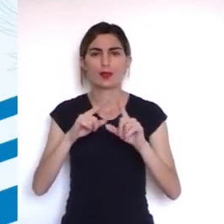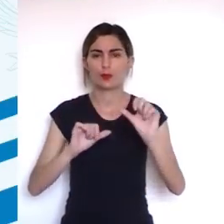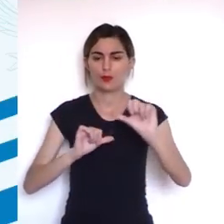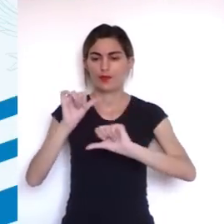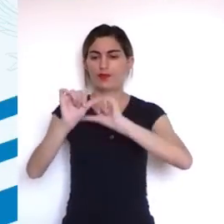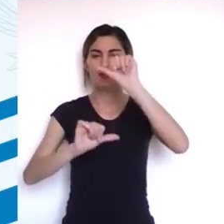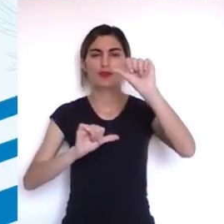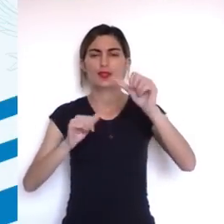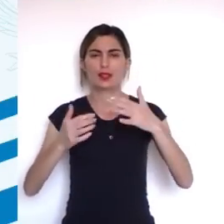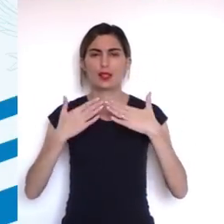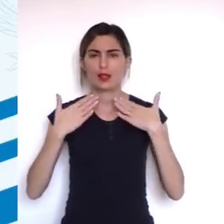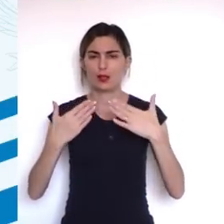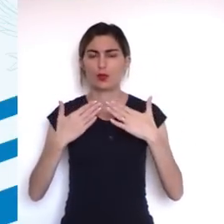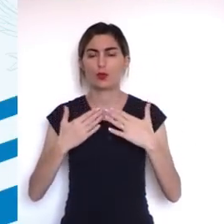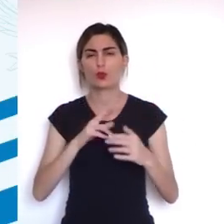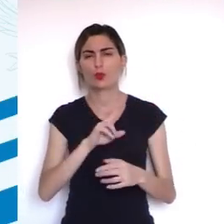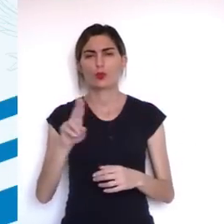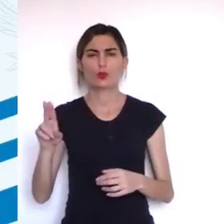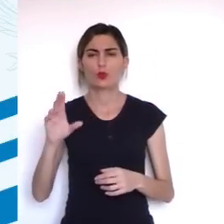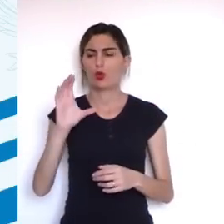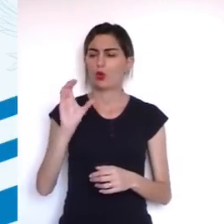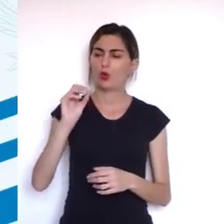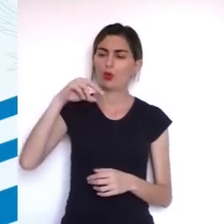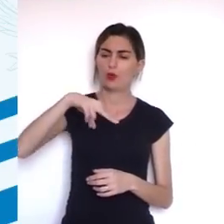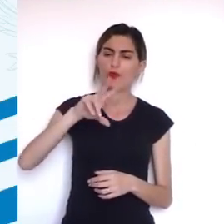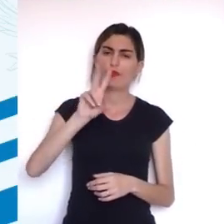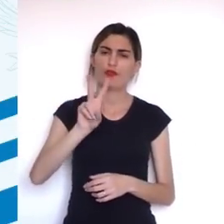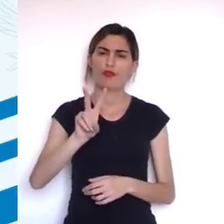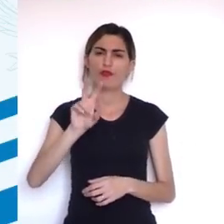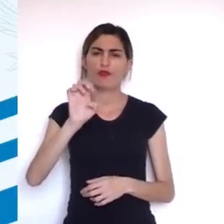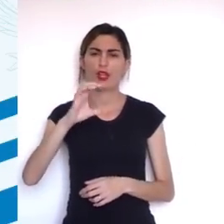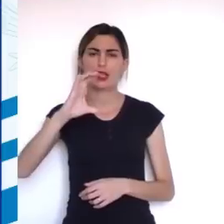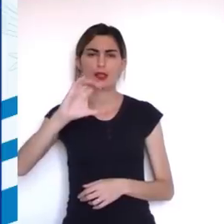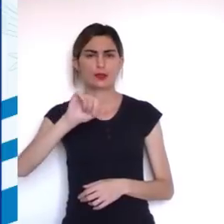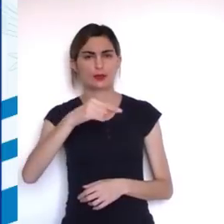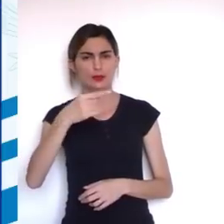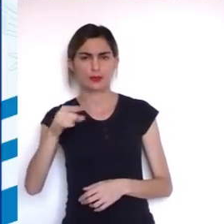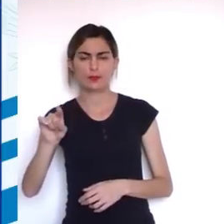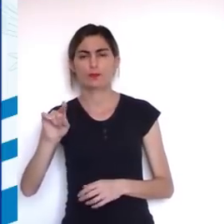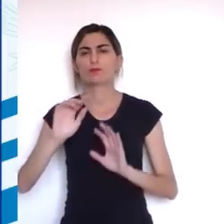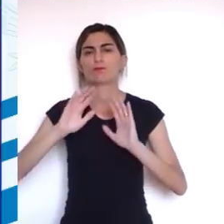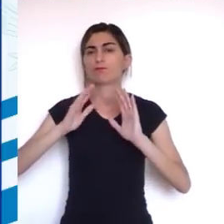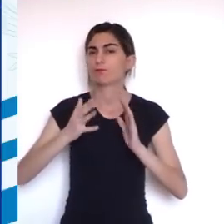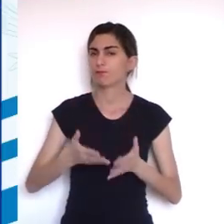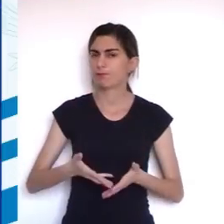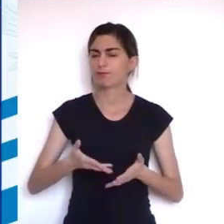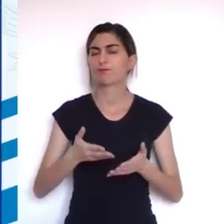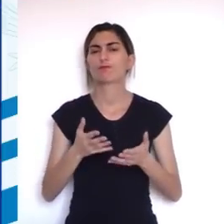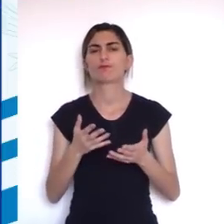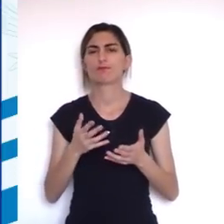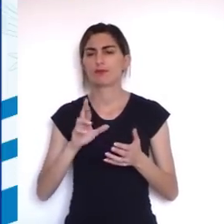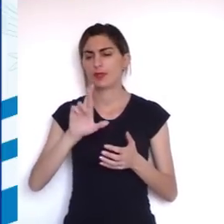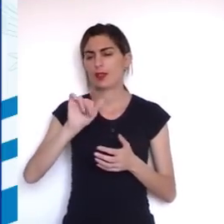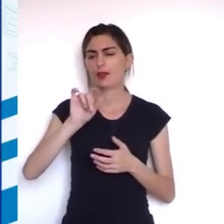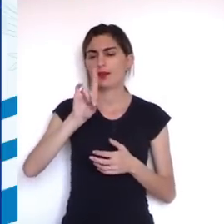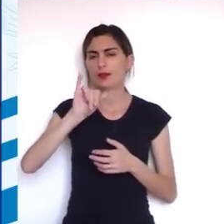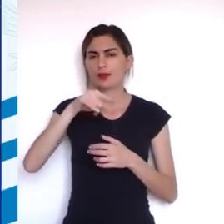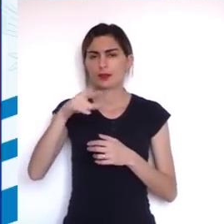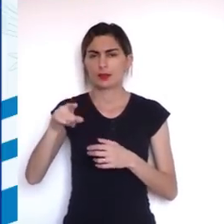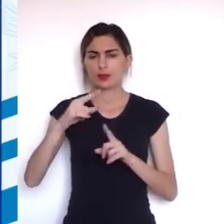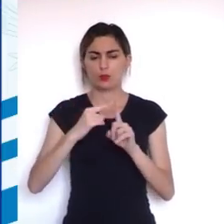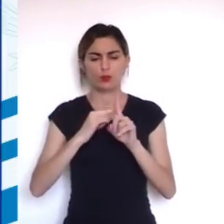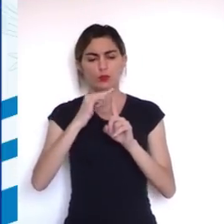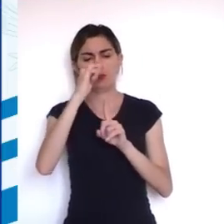de transferência de calor a gente chama de convecção. Já a questão de